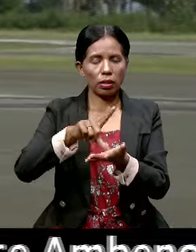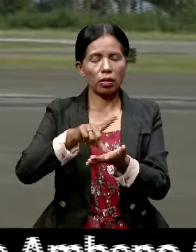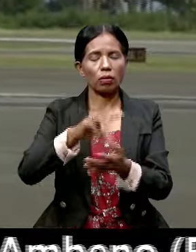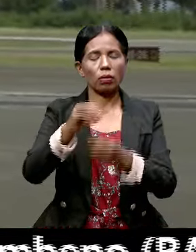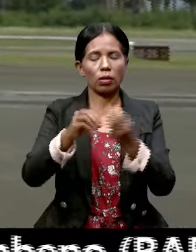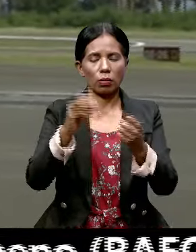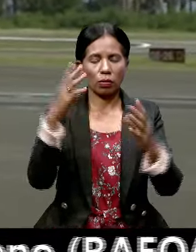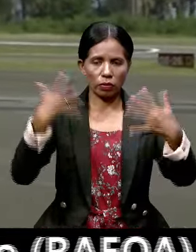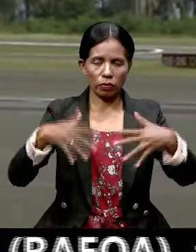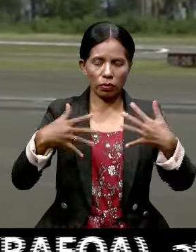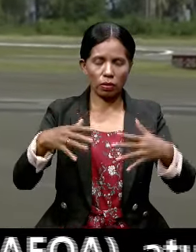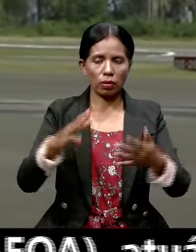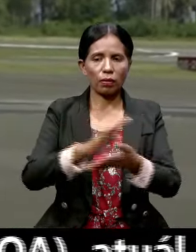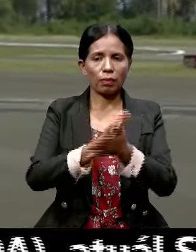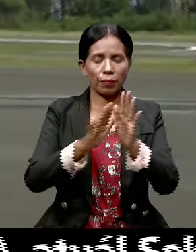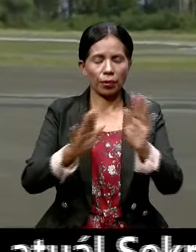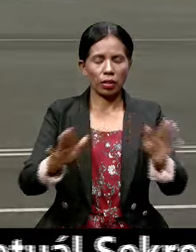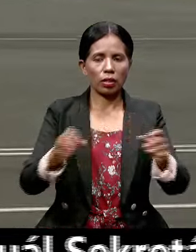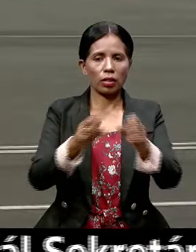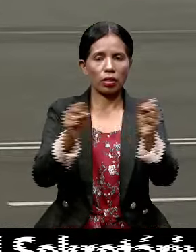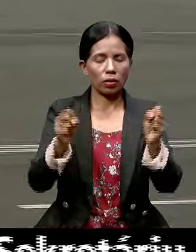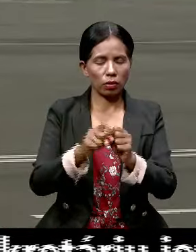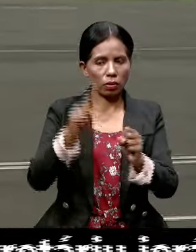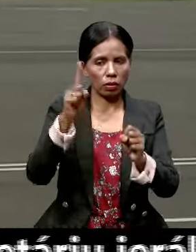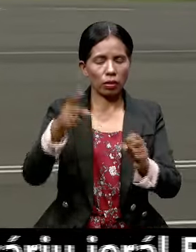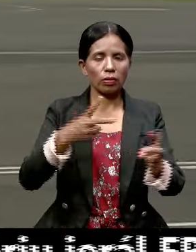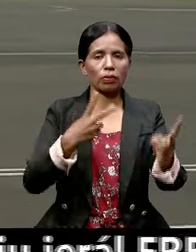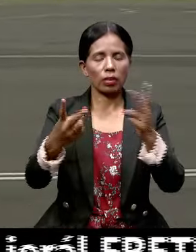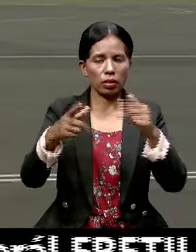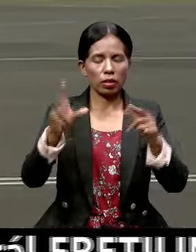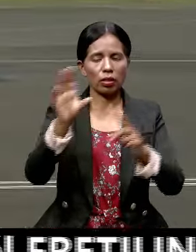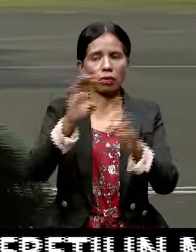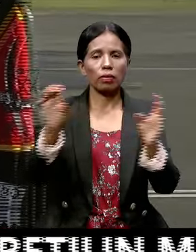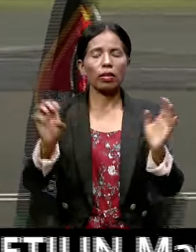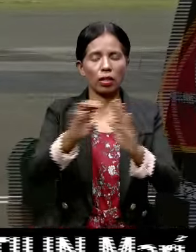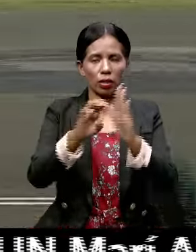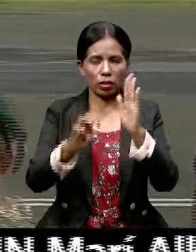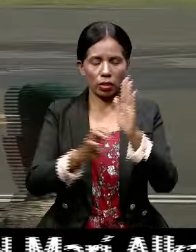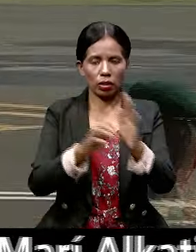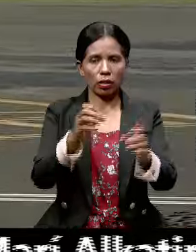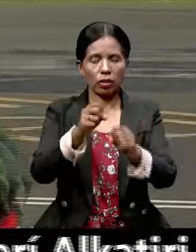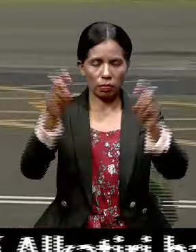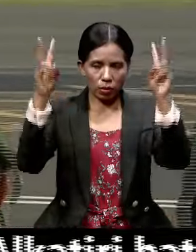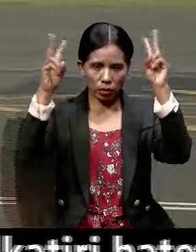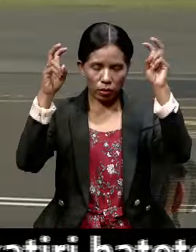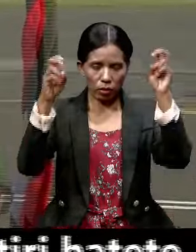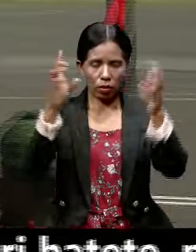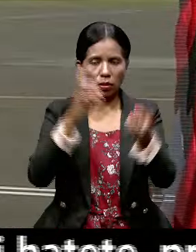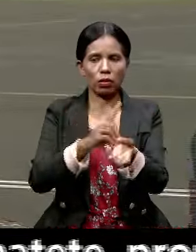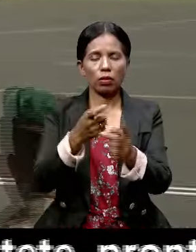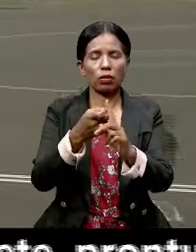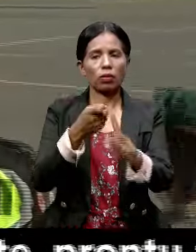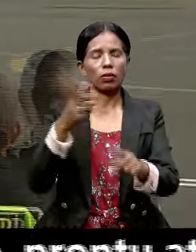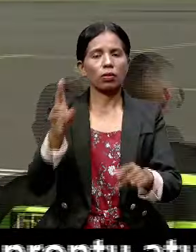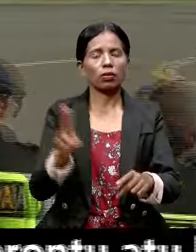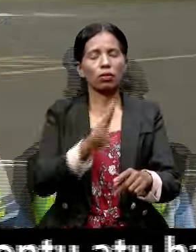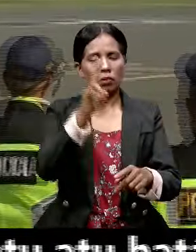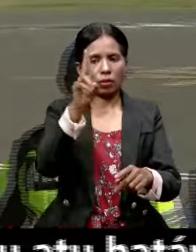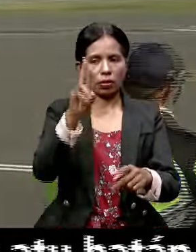paz, o si suku ida e a sudeste asiático, e a visita ne se festaram o seisimo título Dr. Honoris Causa, o si Universidade